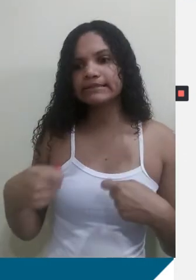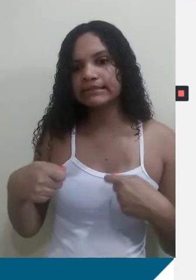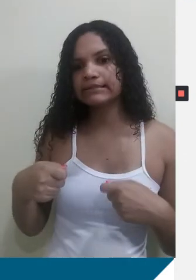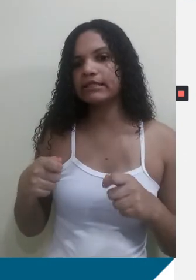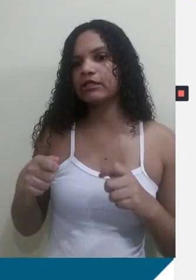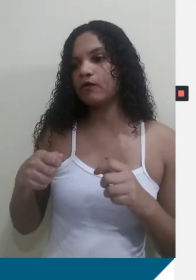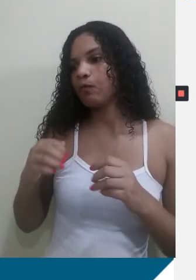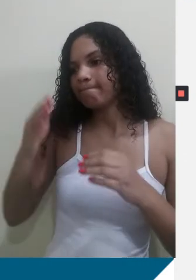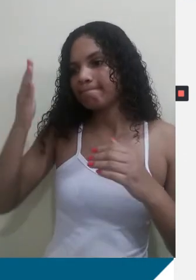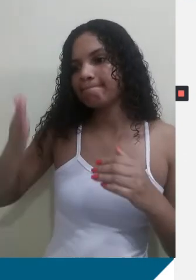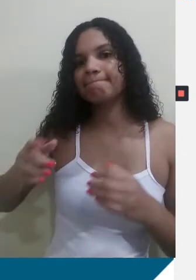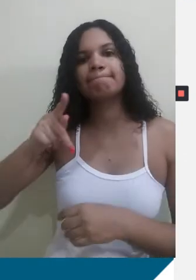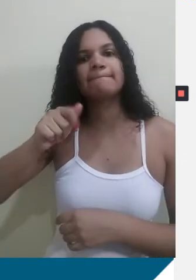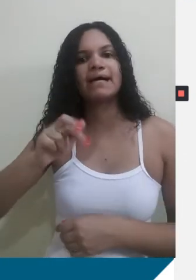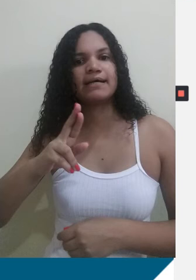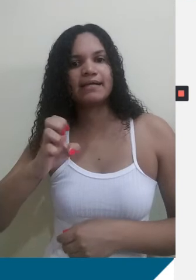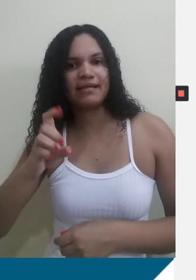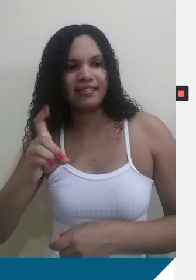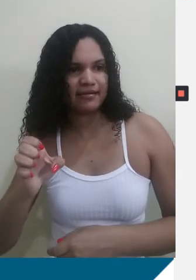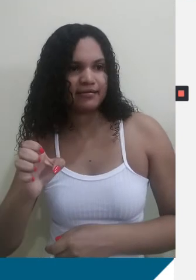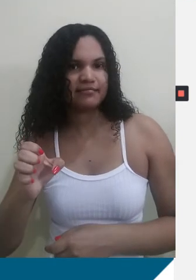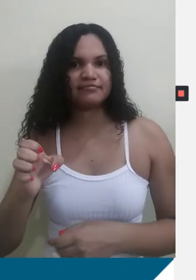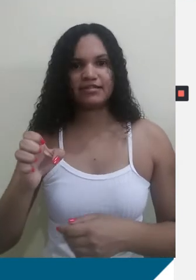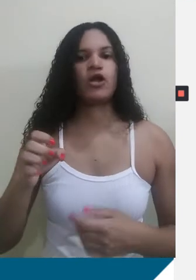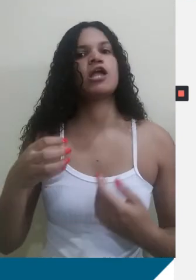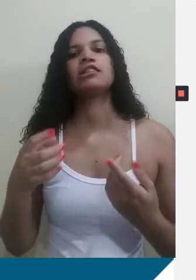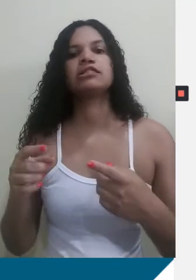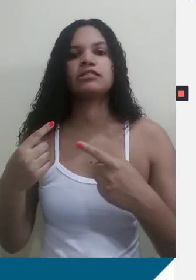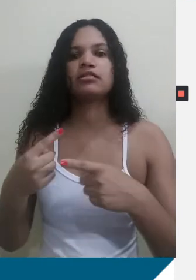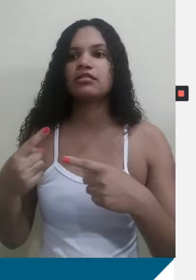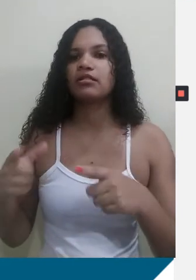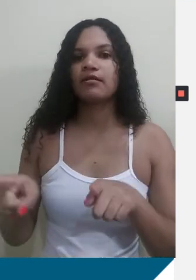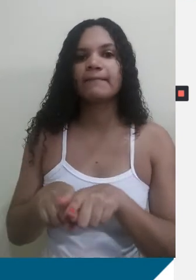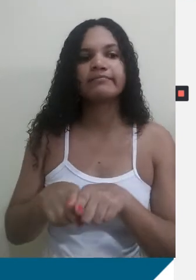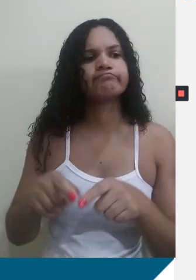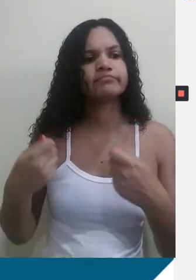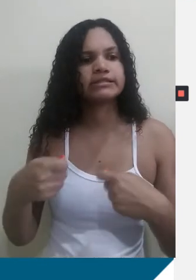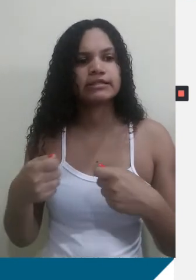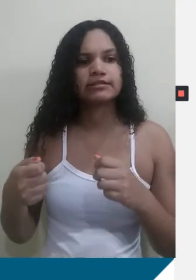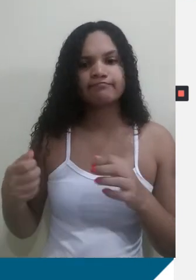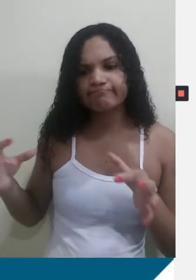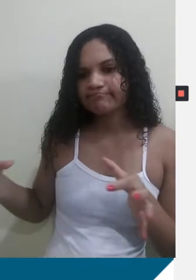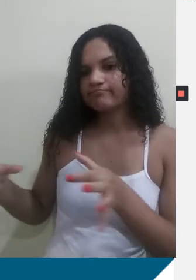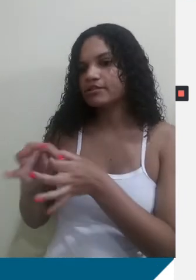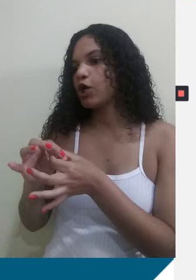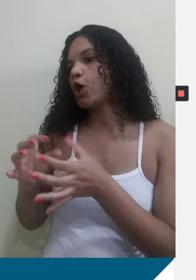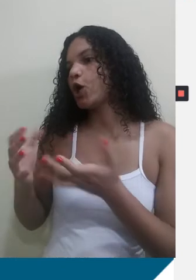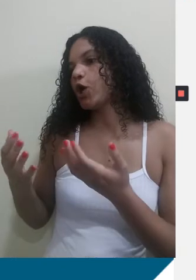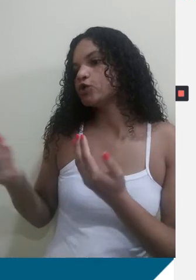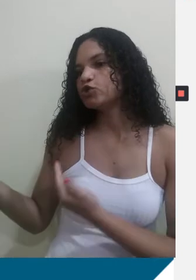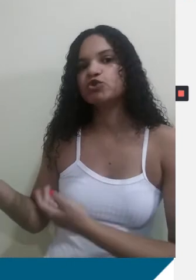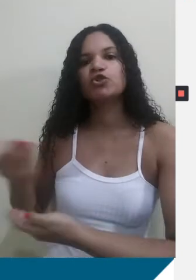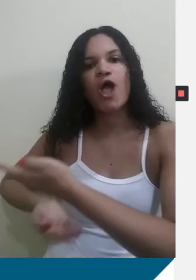e formato à célula, e uma célula é colada ou tem que ter uma ligação, uma troca